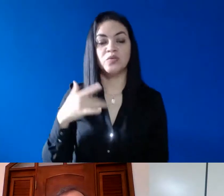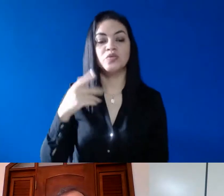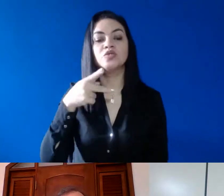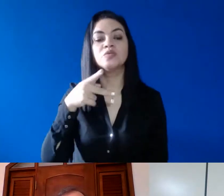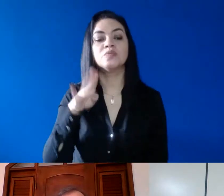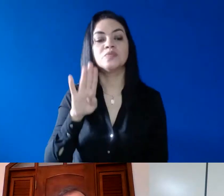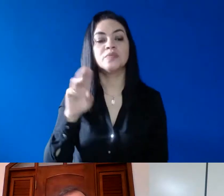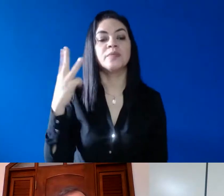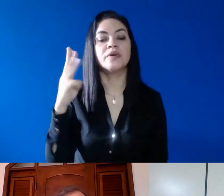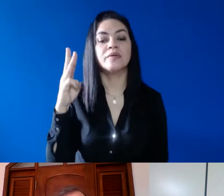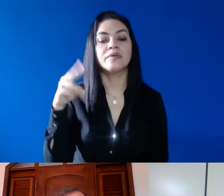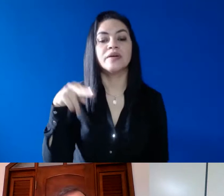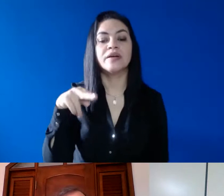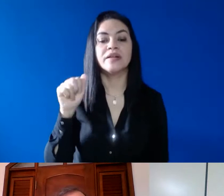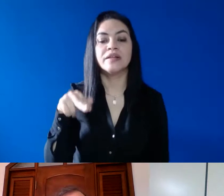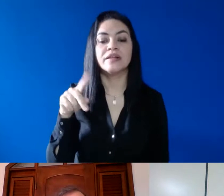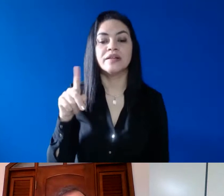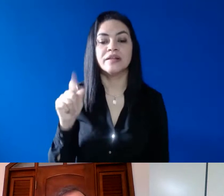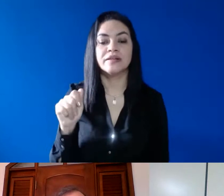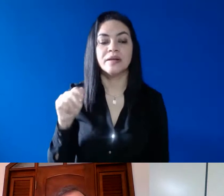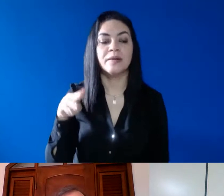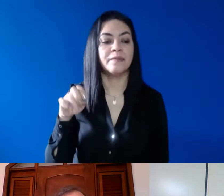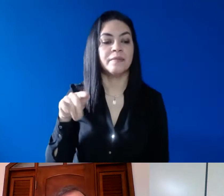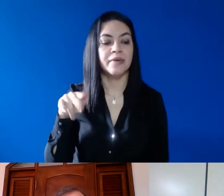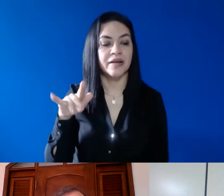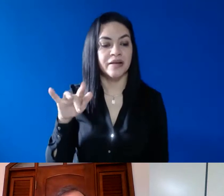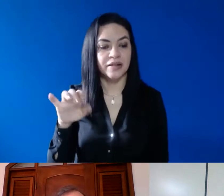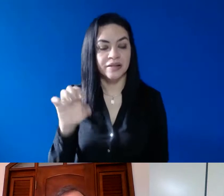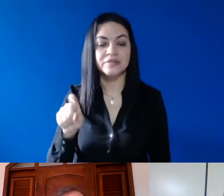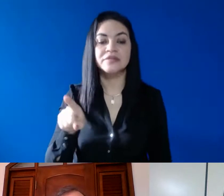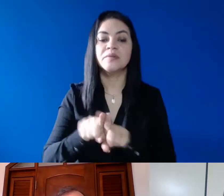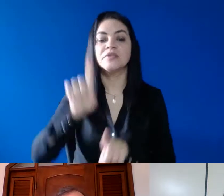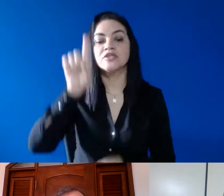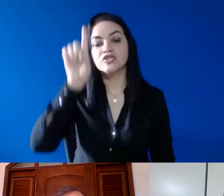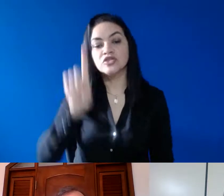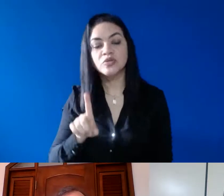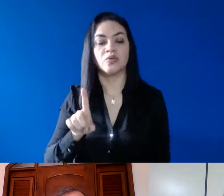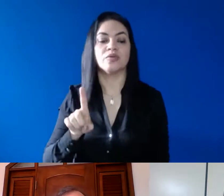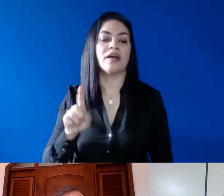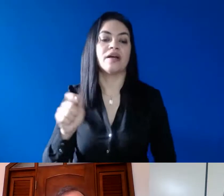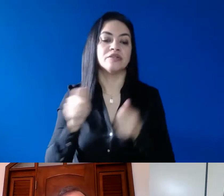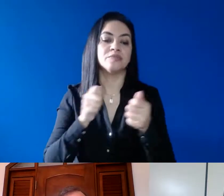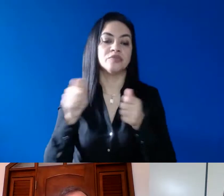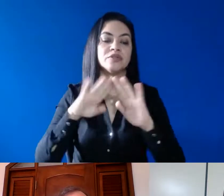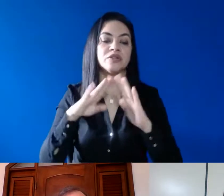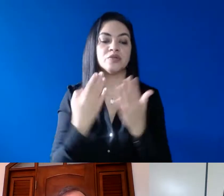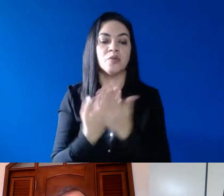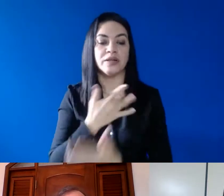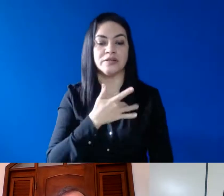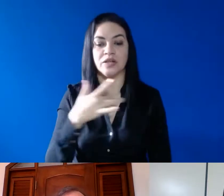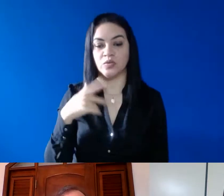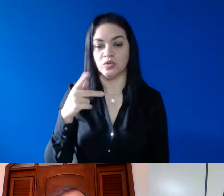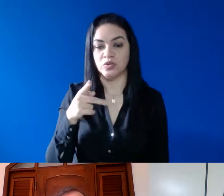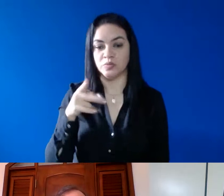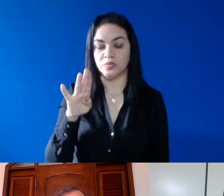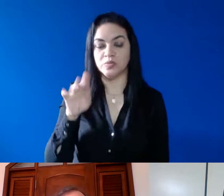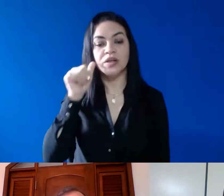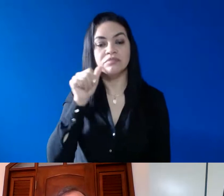Maranhão, a senhora Nanda Marques. A diretora administrativa da Escola de Saúde Pública do Maranhão, a